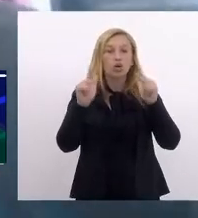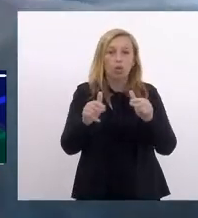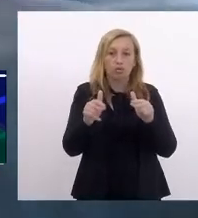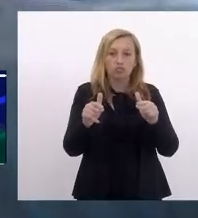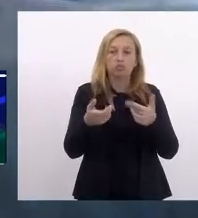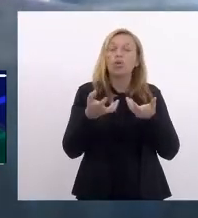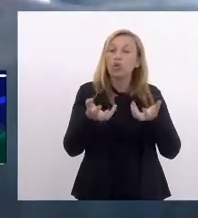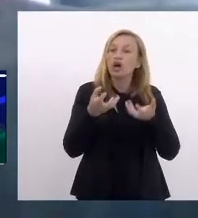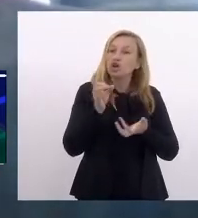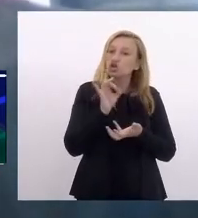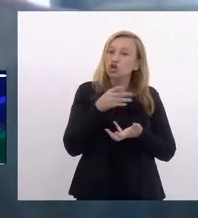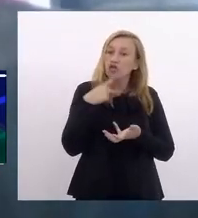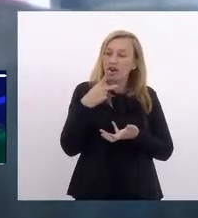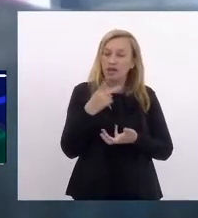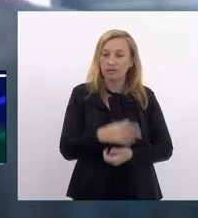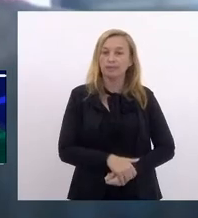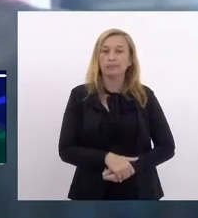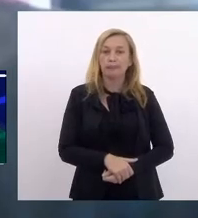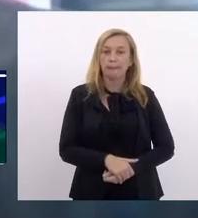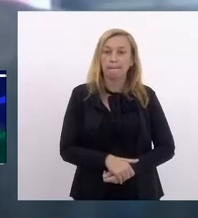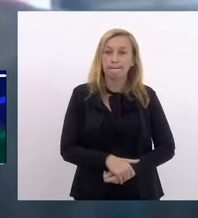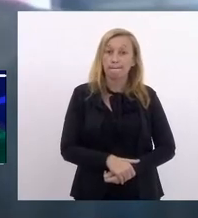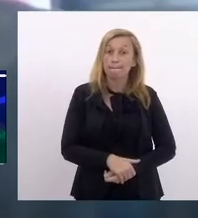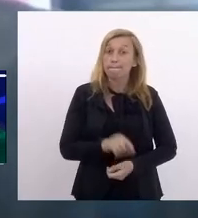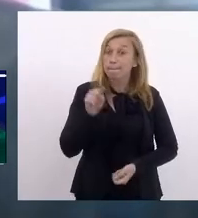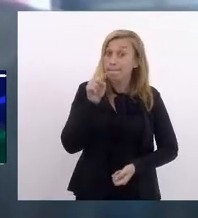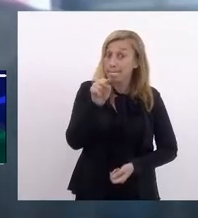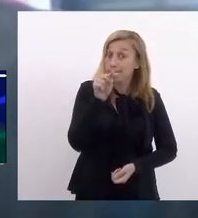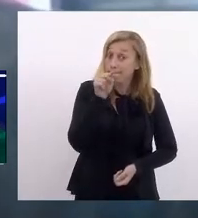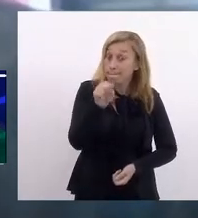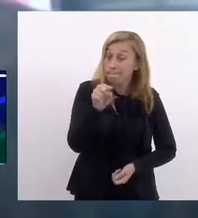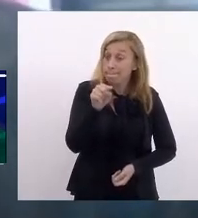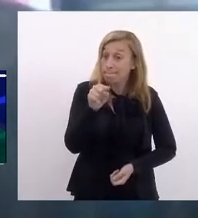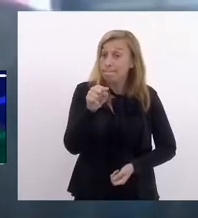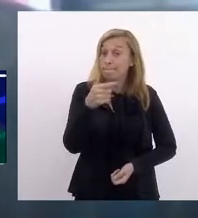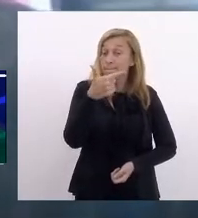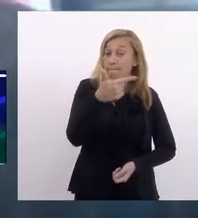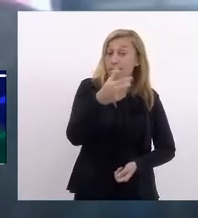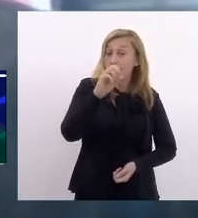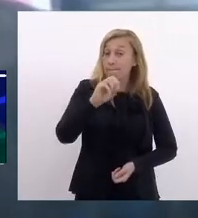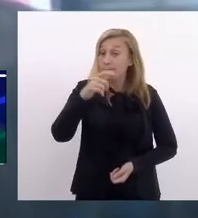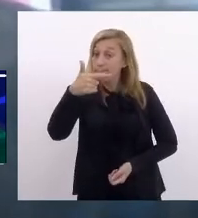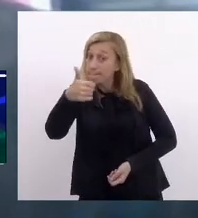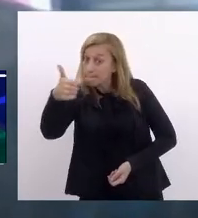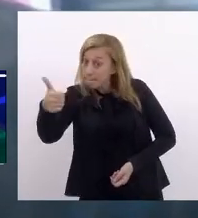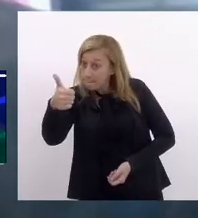Eu quero apenas dizer o seguinte: você, em 2021,